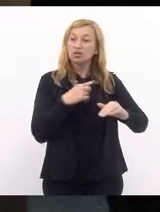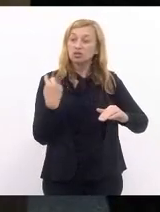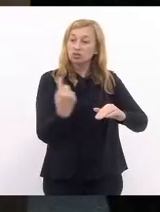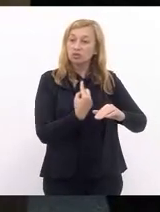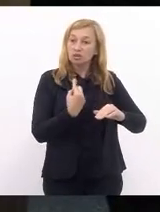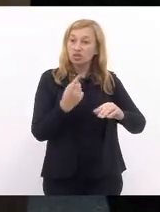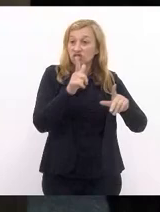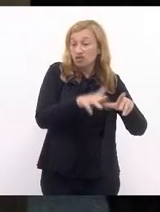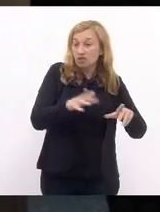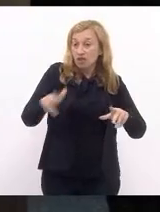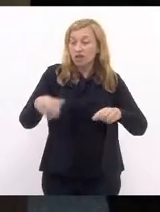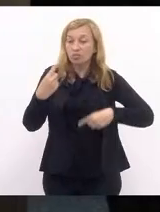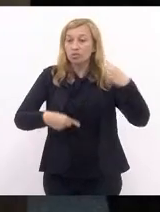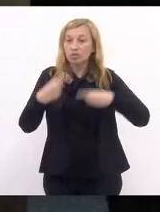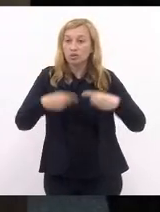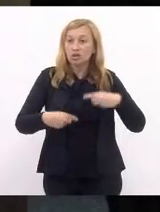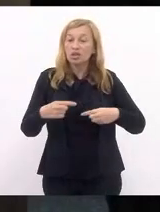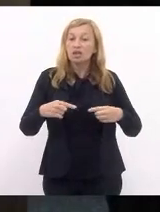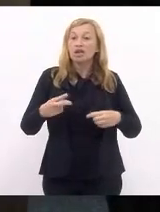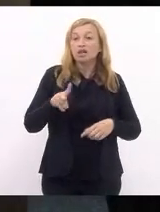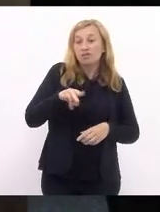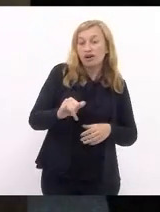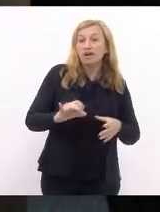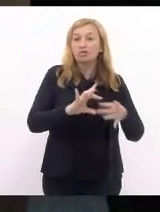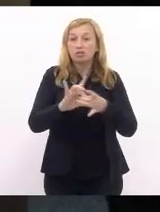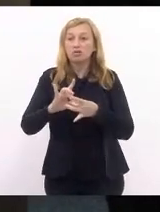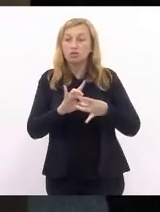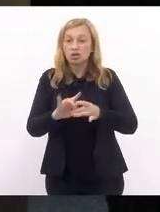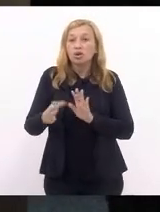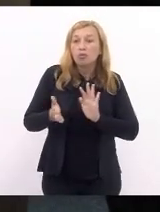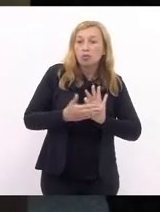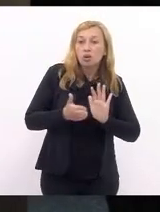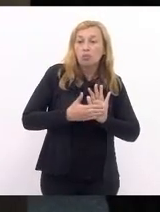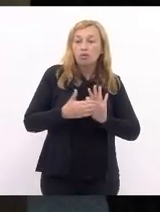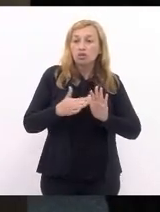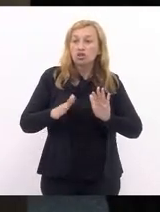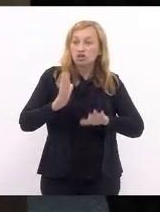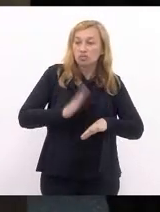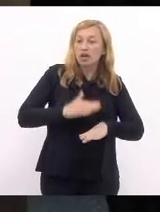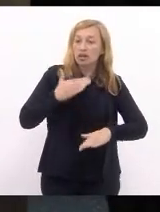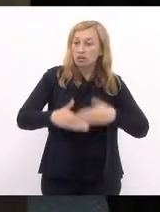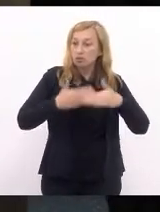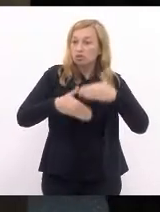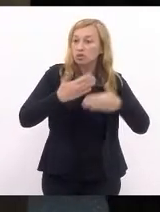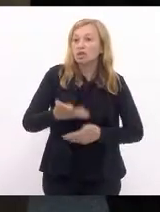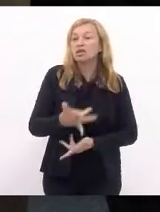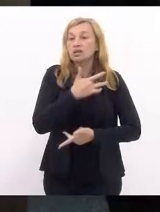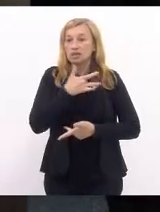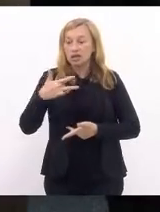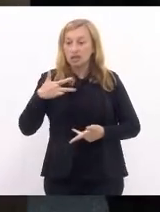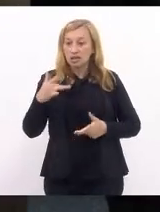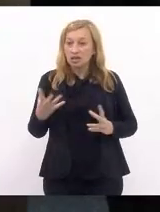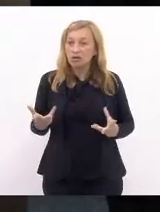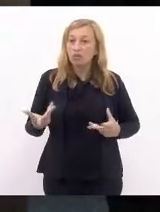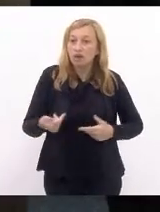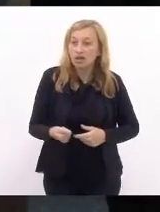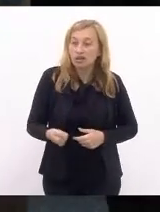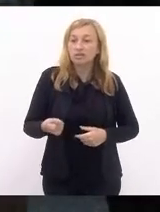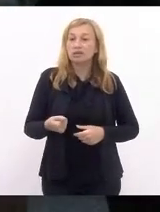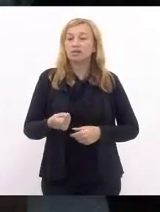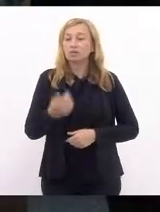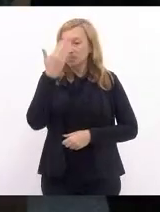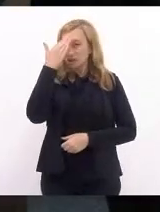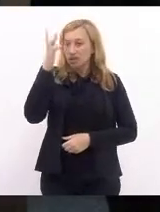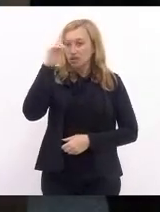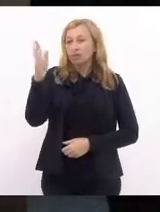políticas e isso que vai nos unir e propor mais Progresso Mais Saúde Mais eficiência e mais